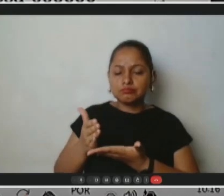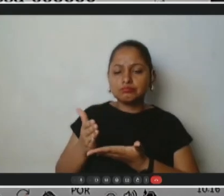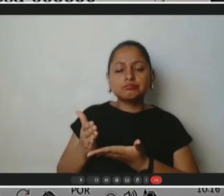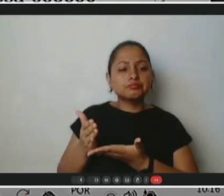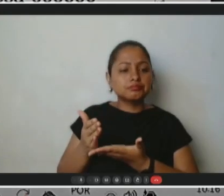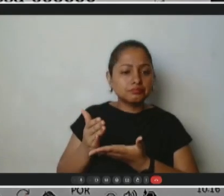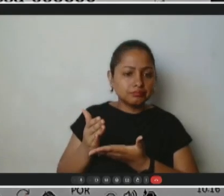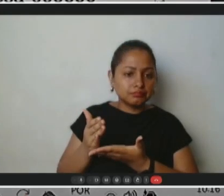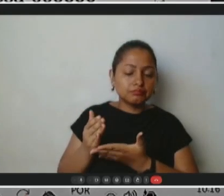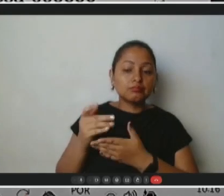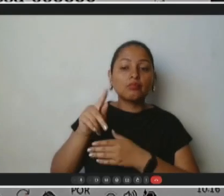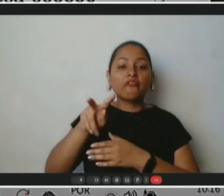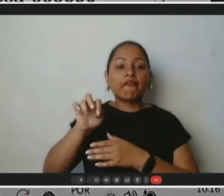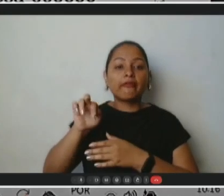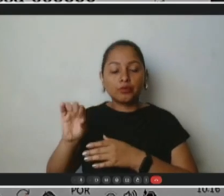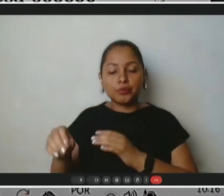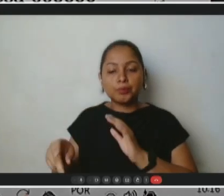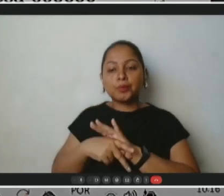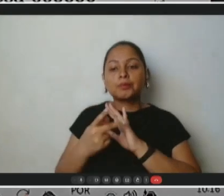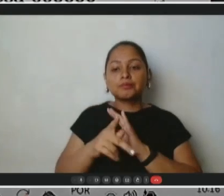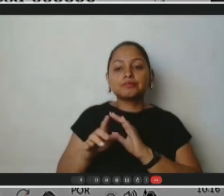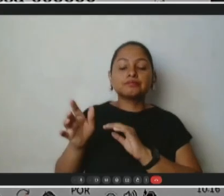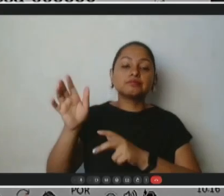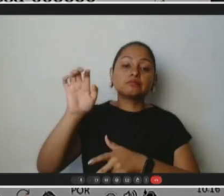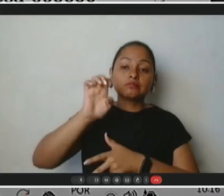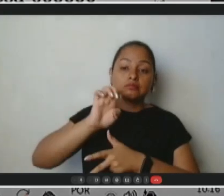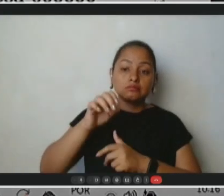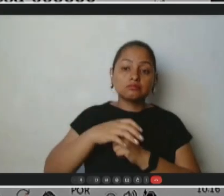parte do Executivo, elemento de despesa